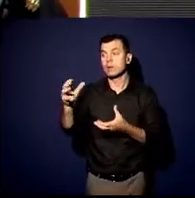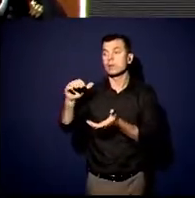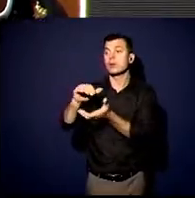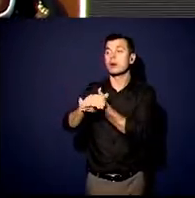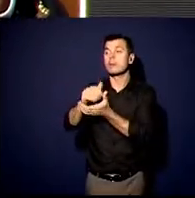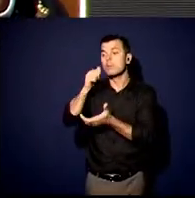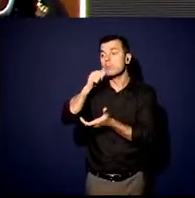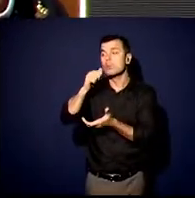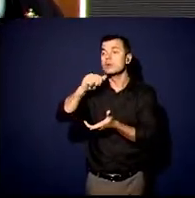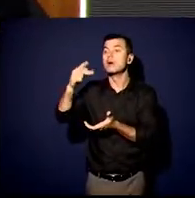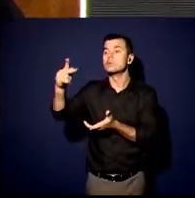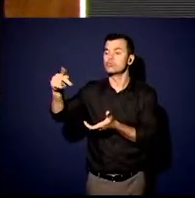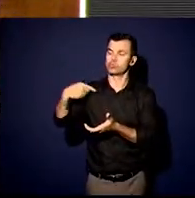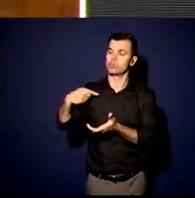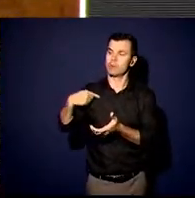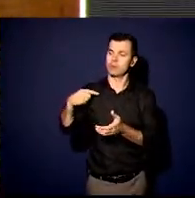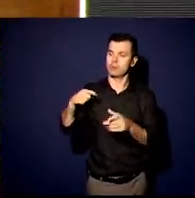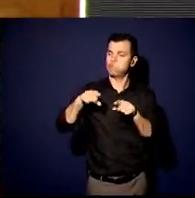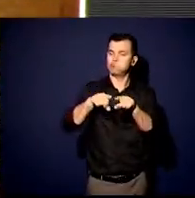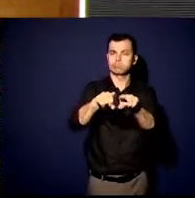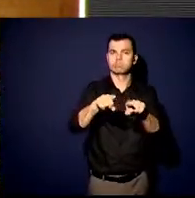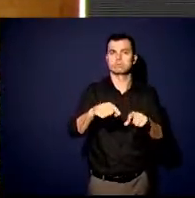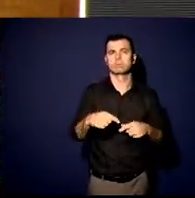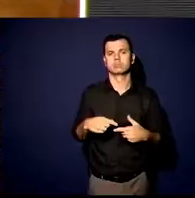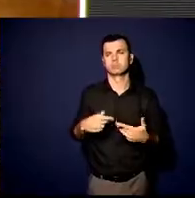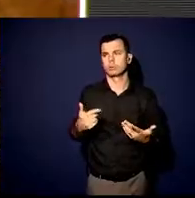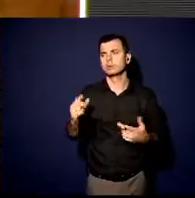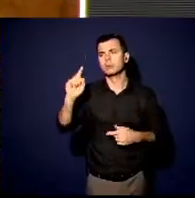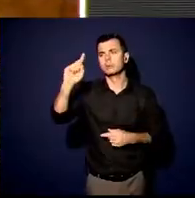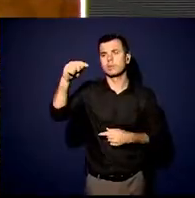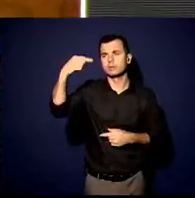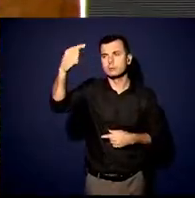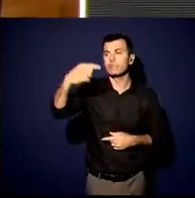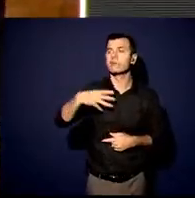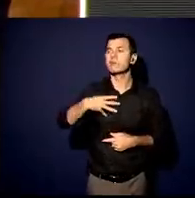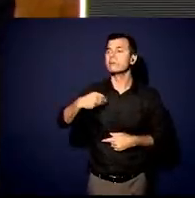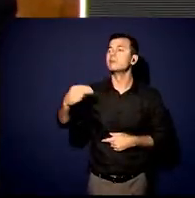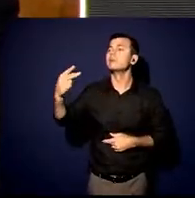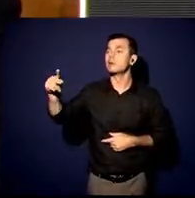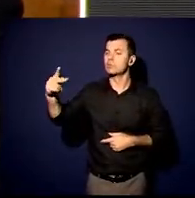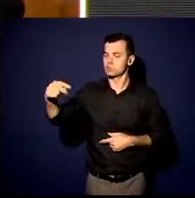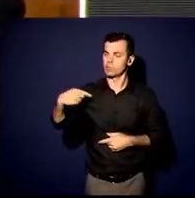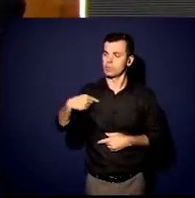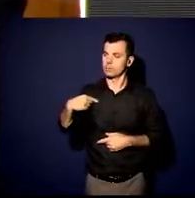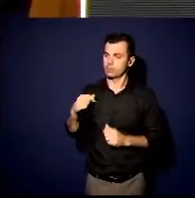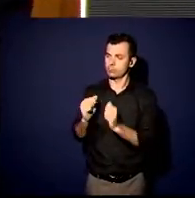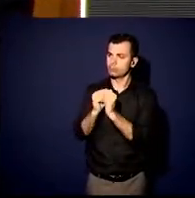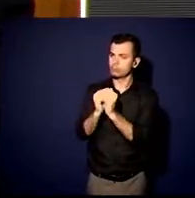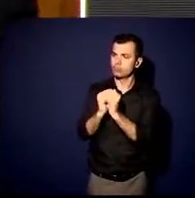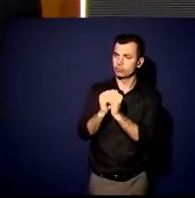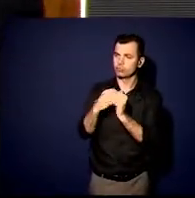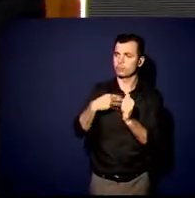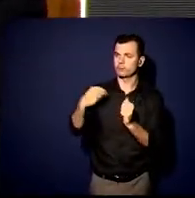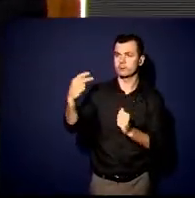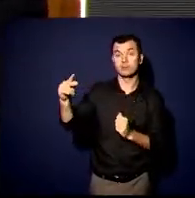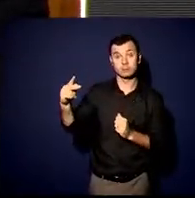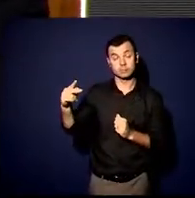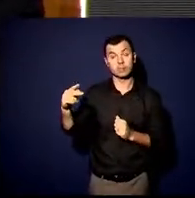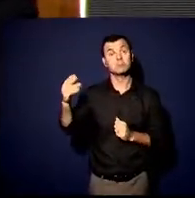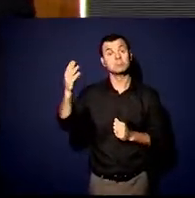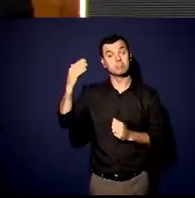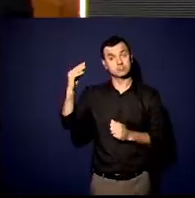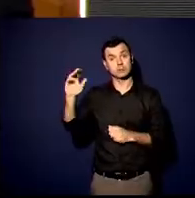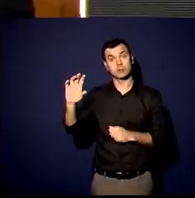mulher Ou na próxima vez eu tenho que ficar com a tua filha e acontecia isso